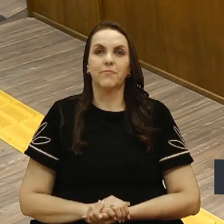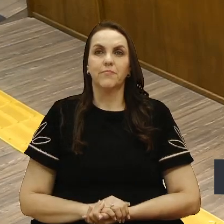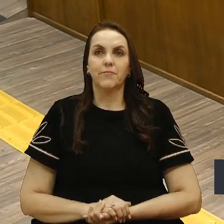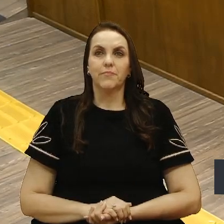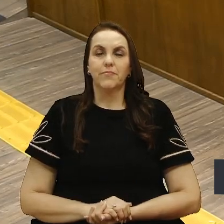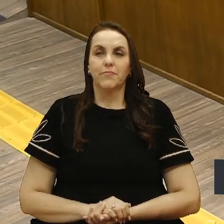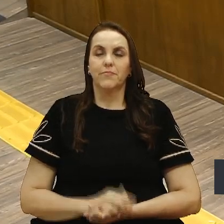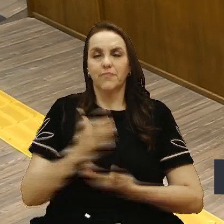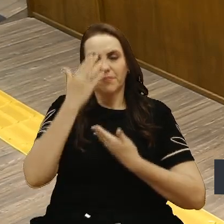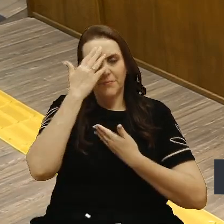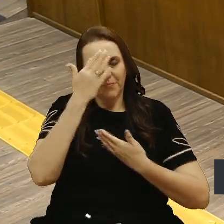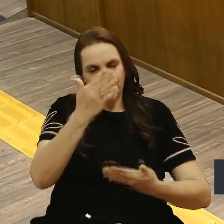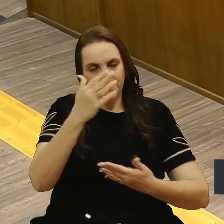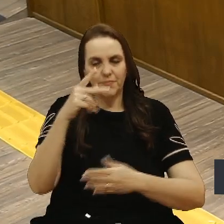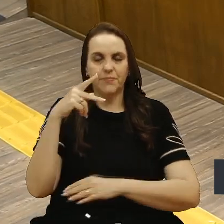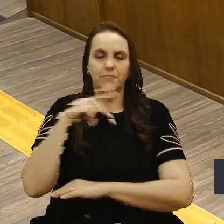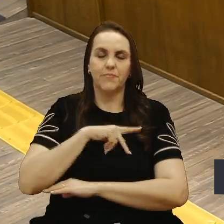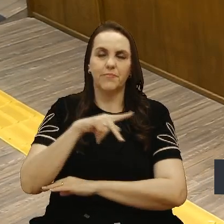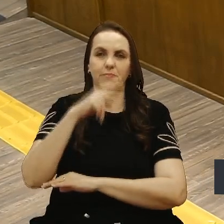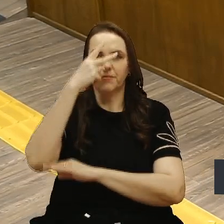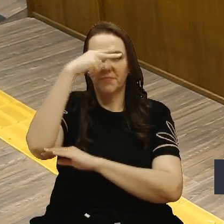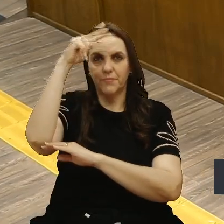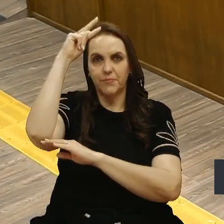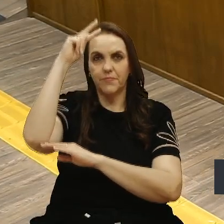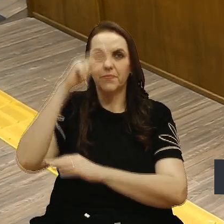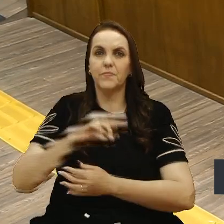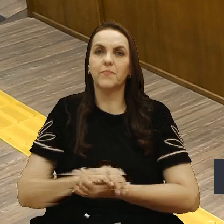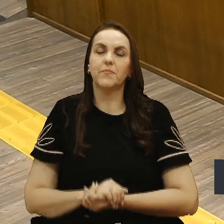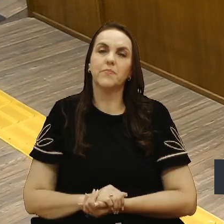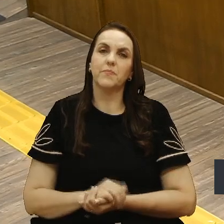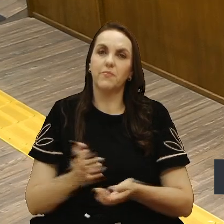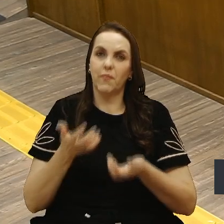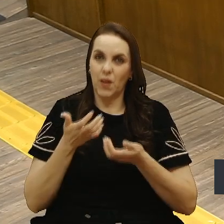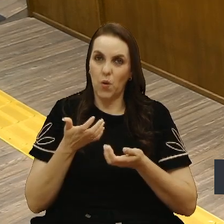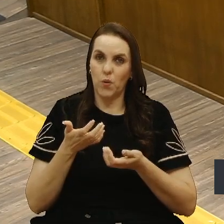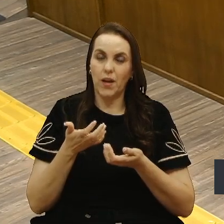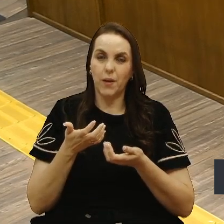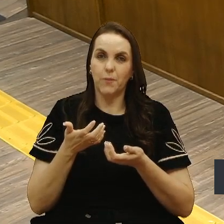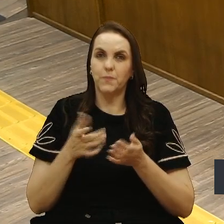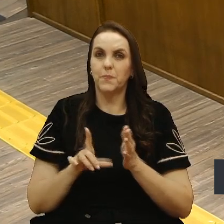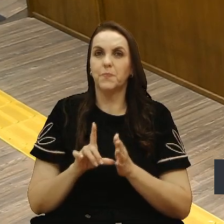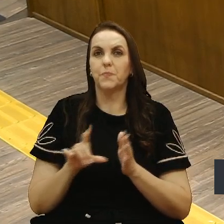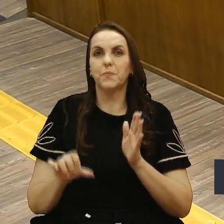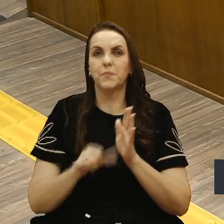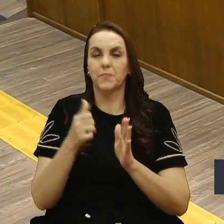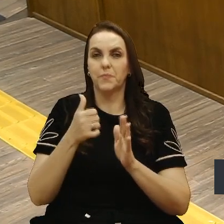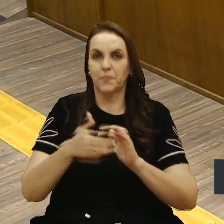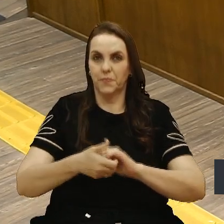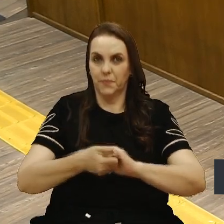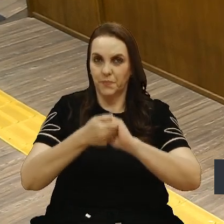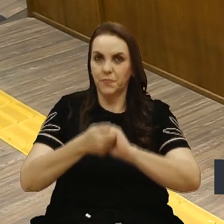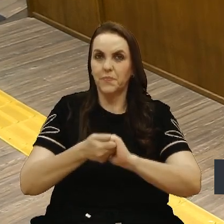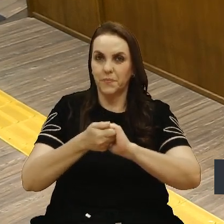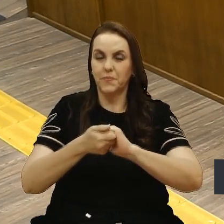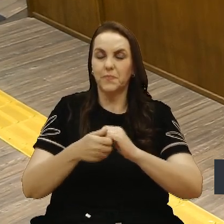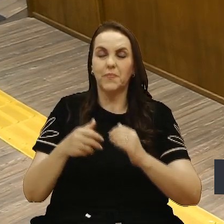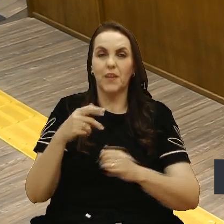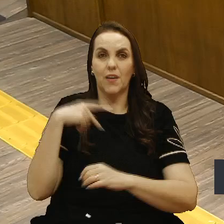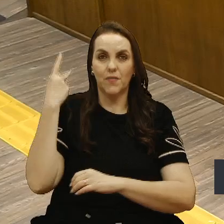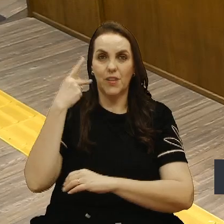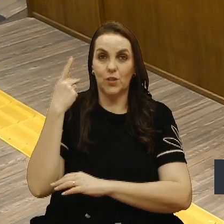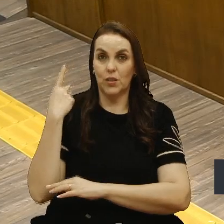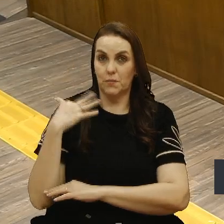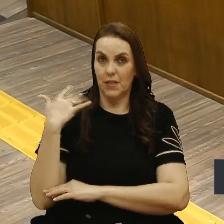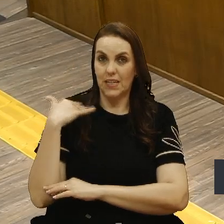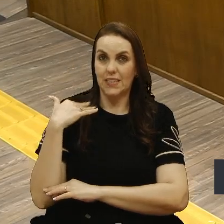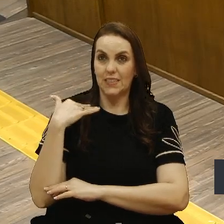O presidente Edson, eu quero primeiro saudar a vereadora Andressa Marques. É o primeiro